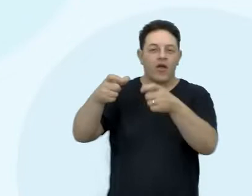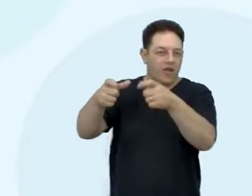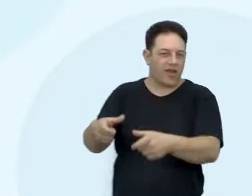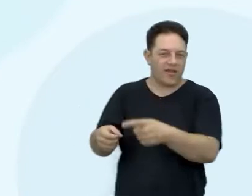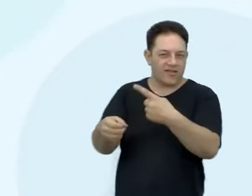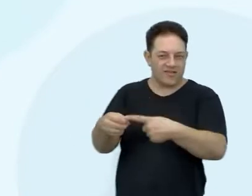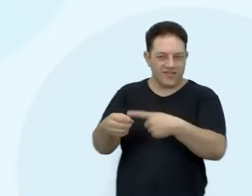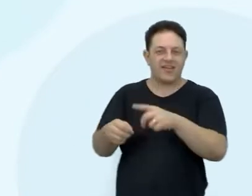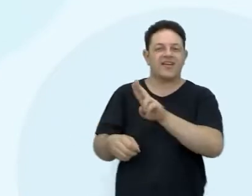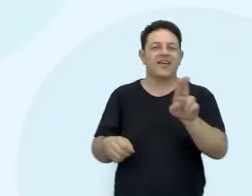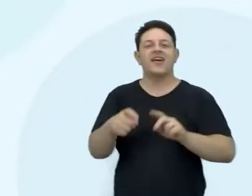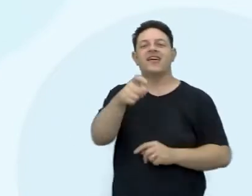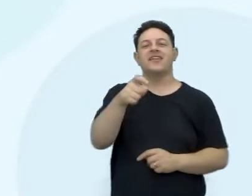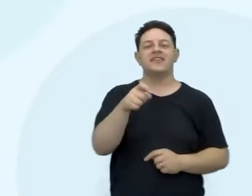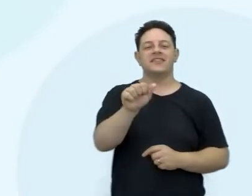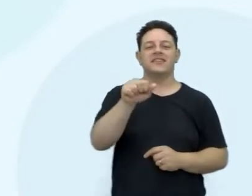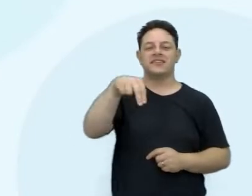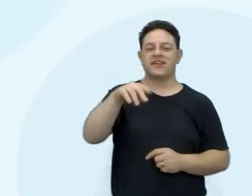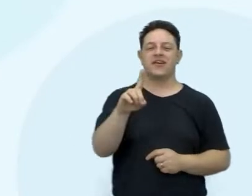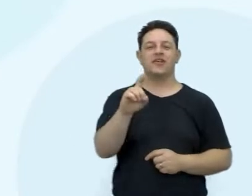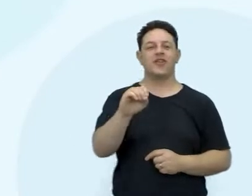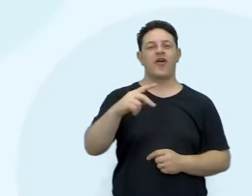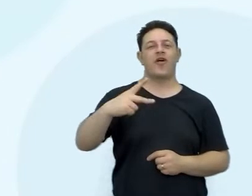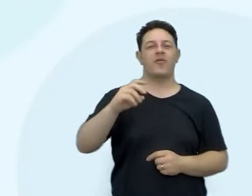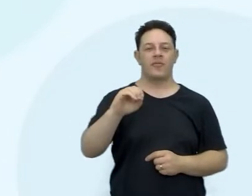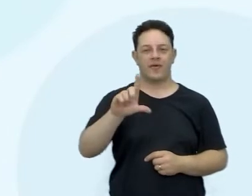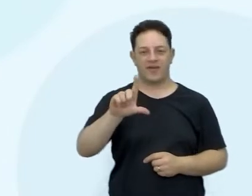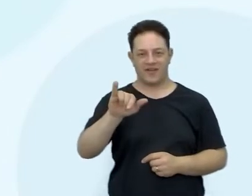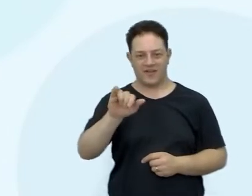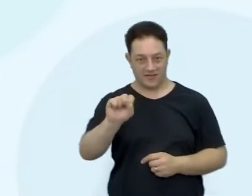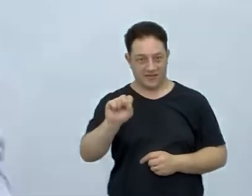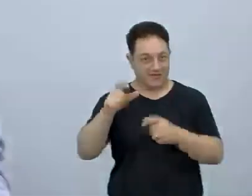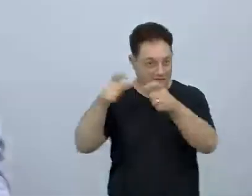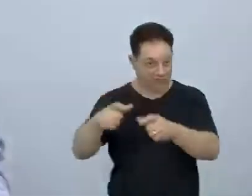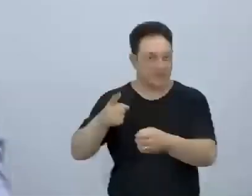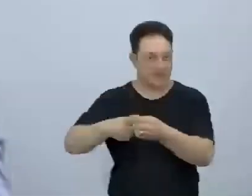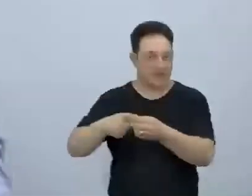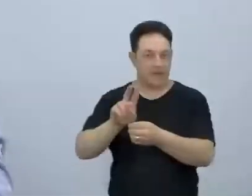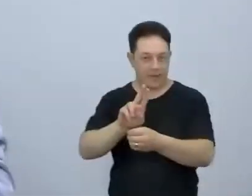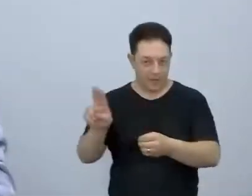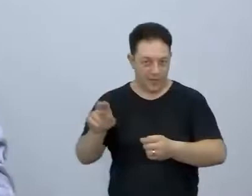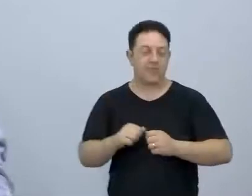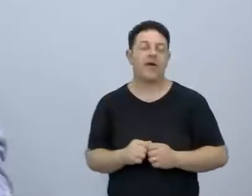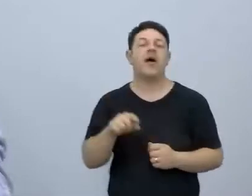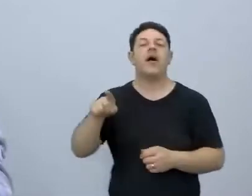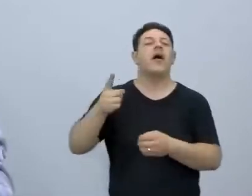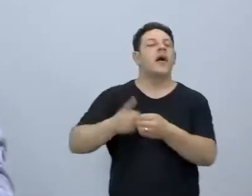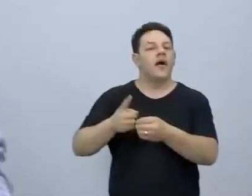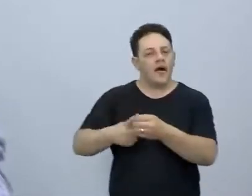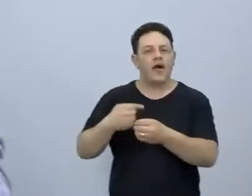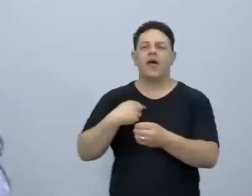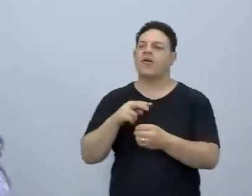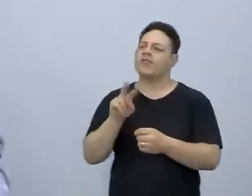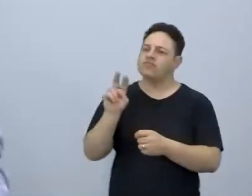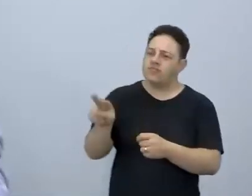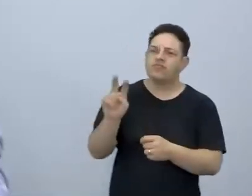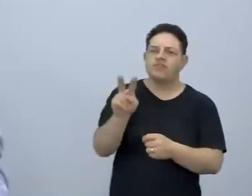foi Xandópolis, né? E nessa cidade, né, eu fui colocando problemas,